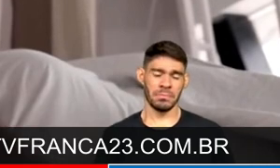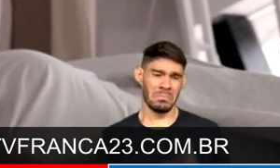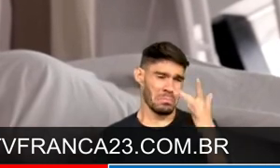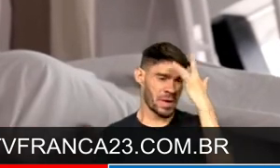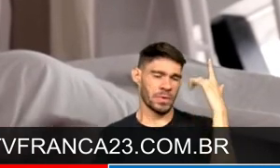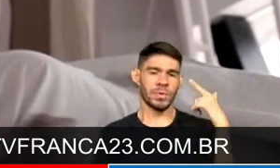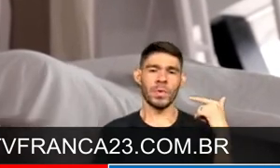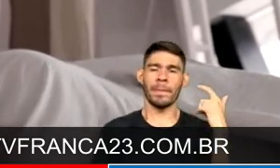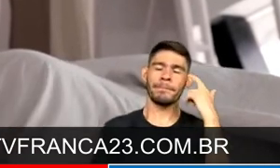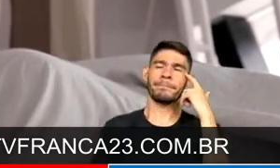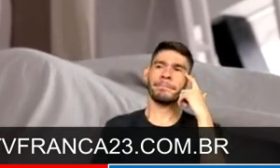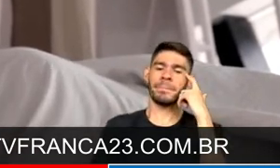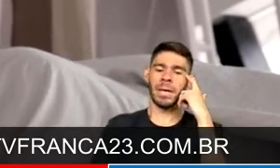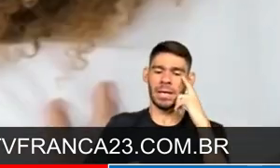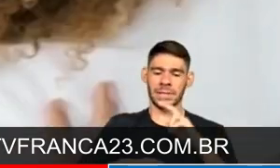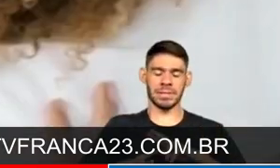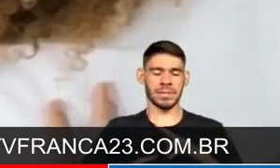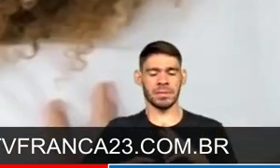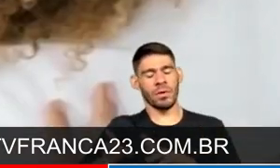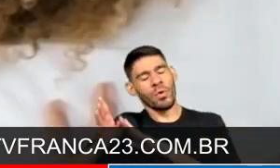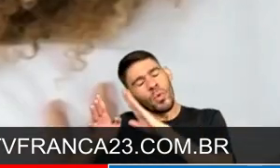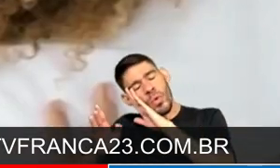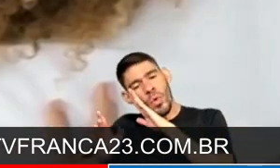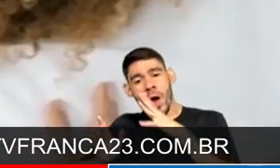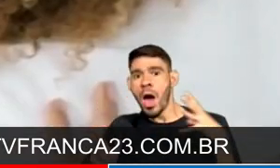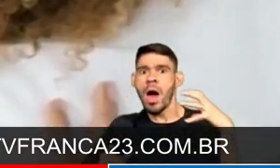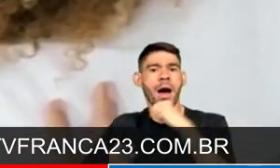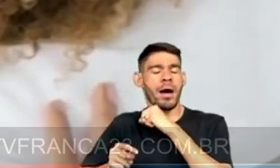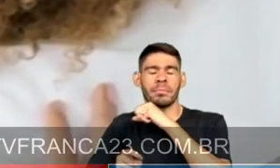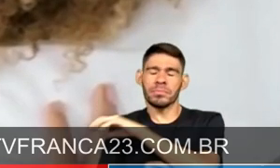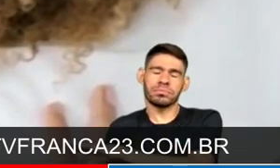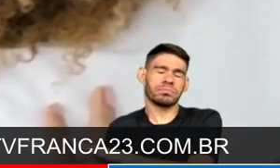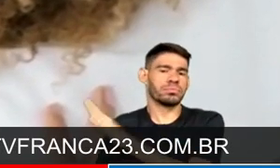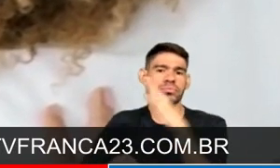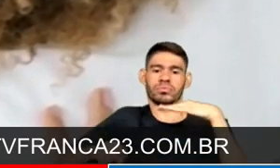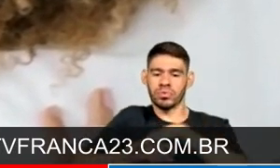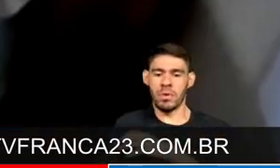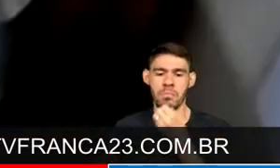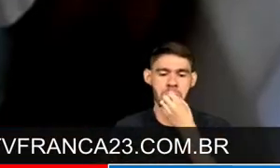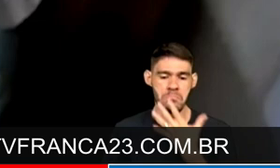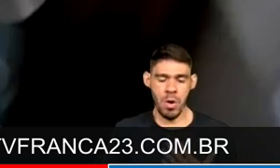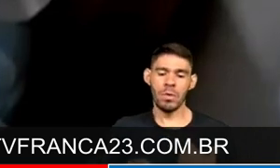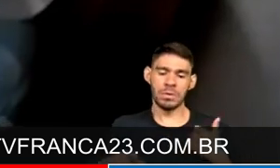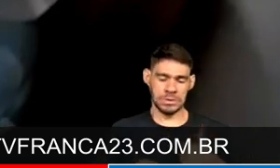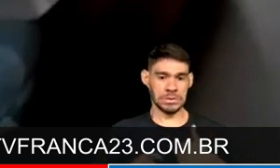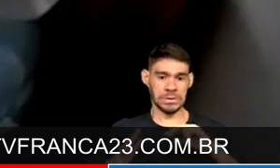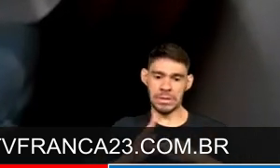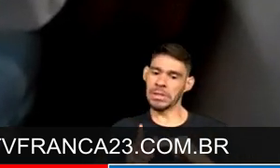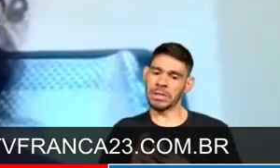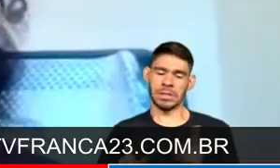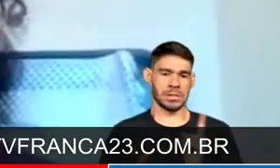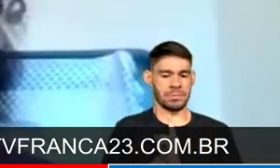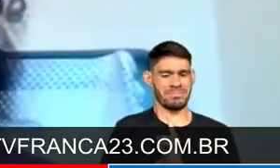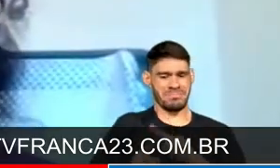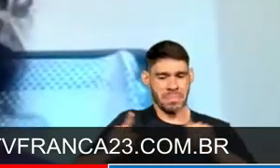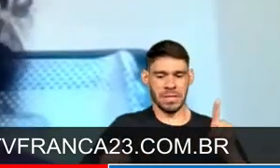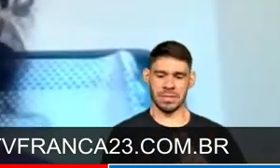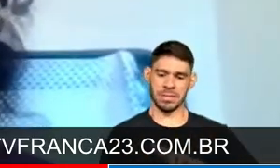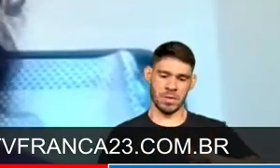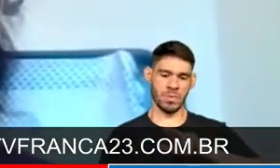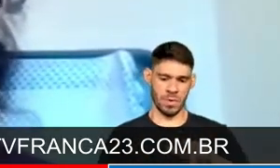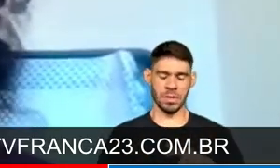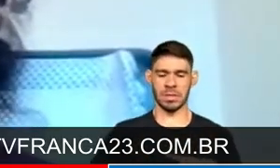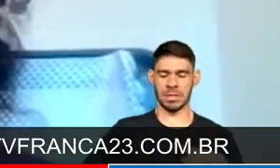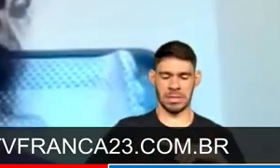que cochilar logo que se deita na cama e dormir a noite toda é sinal de um bom sono, mas não é bem assim. Existe uma